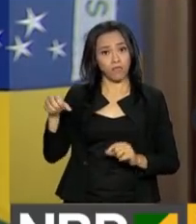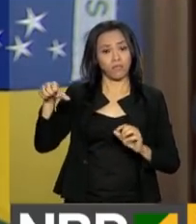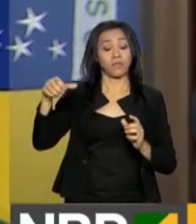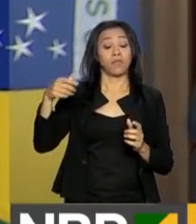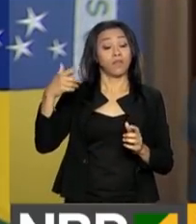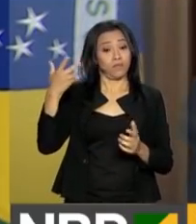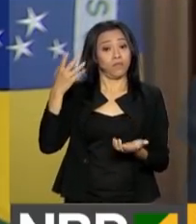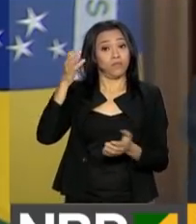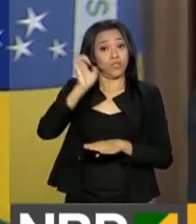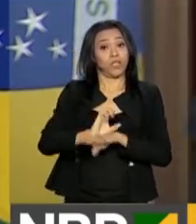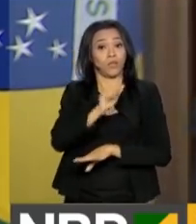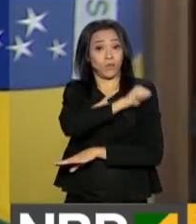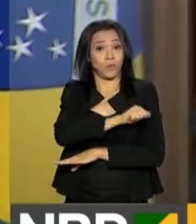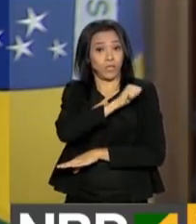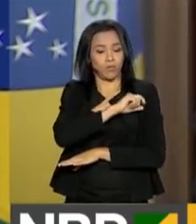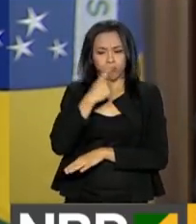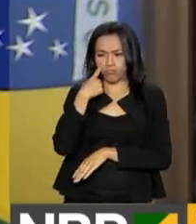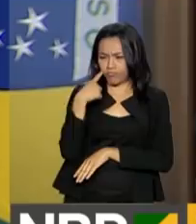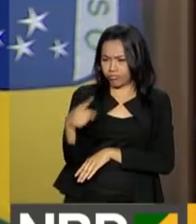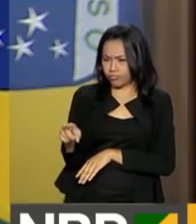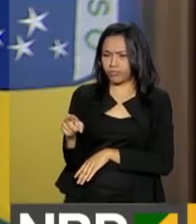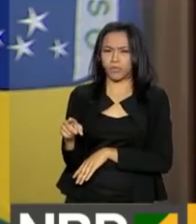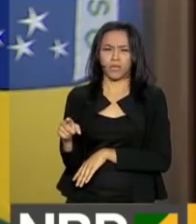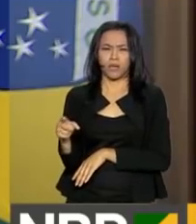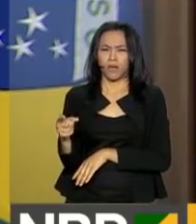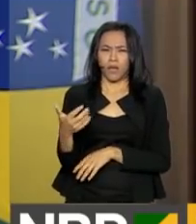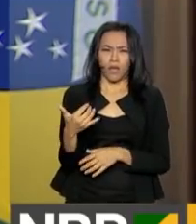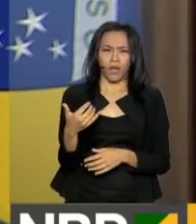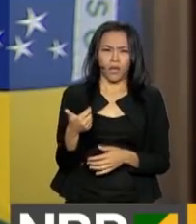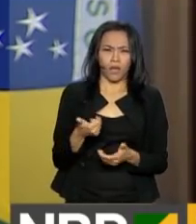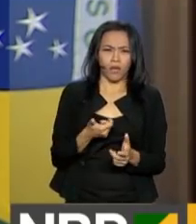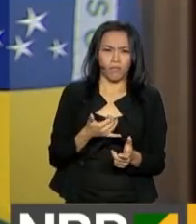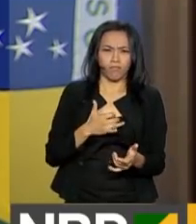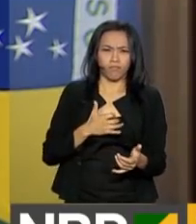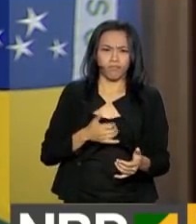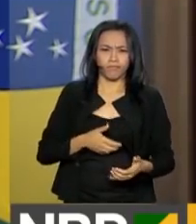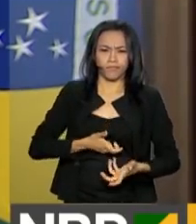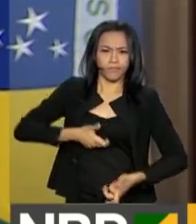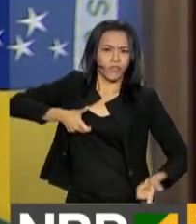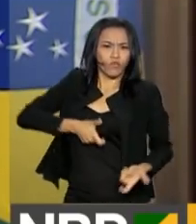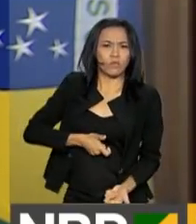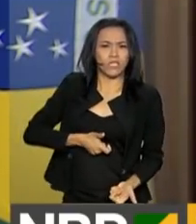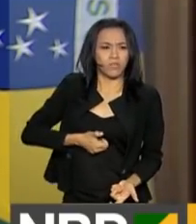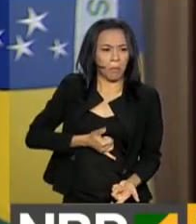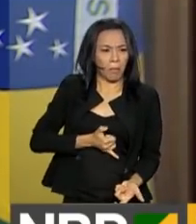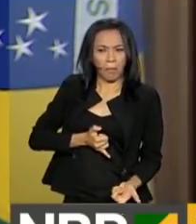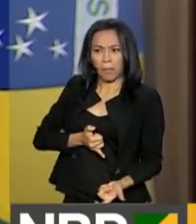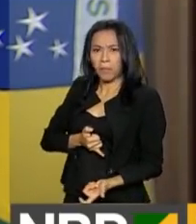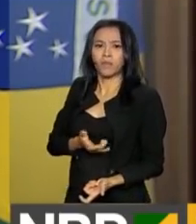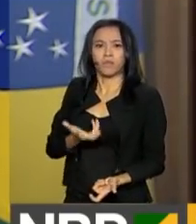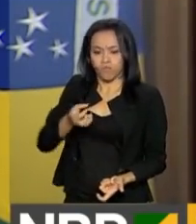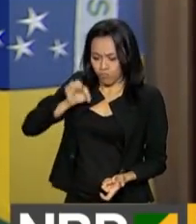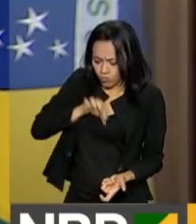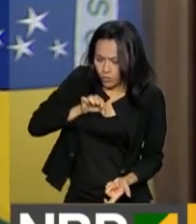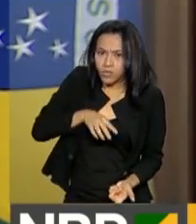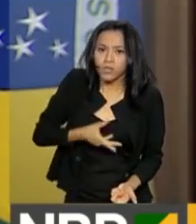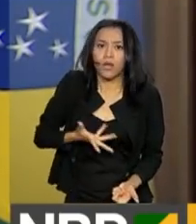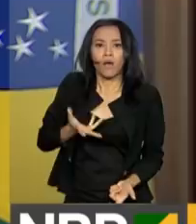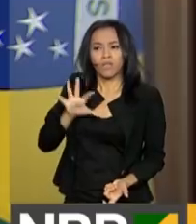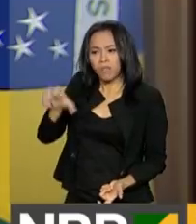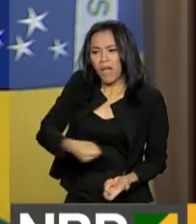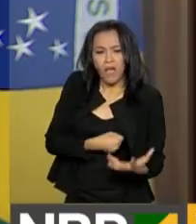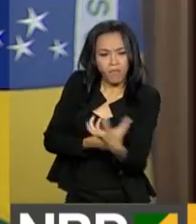são apreensões de miami milhares de munições centenas ou dezenas de fuzis é droga